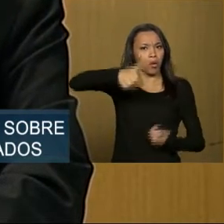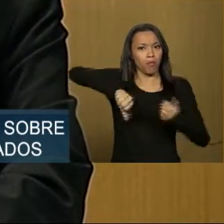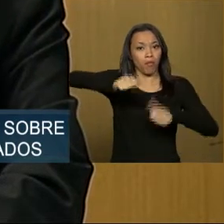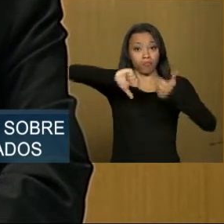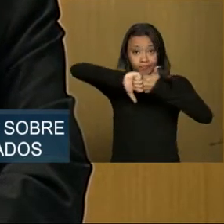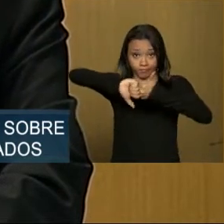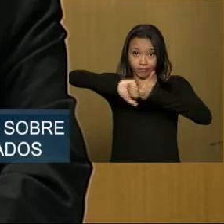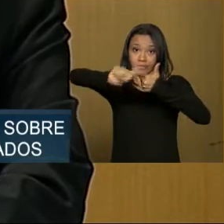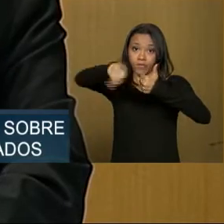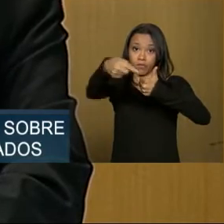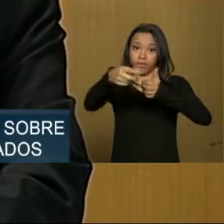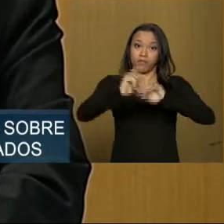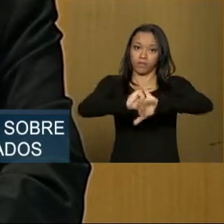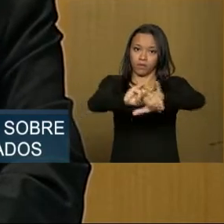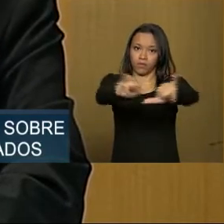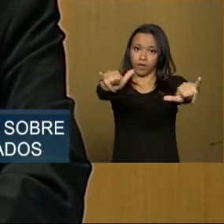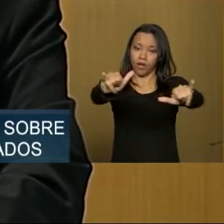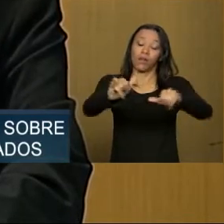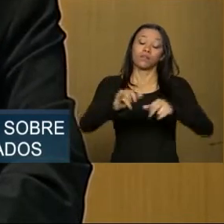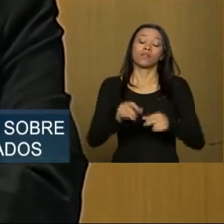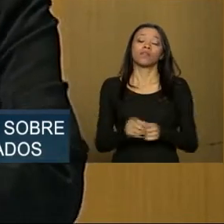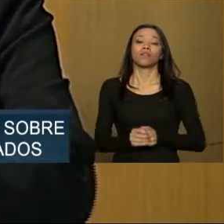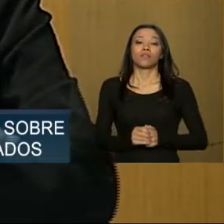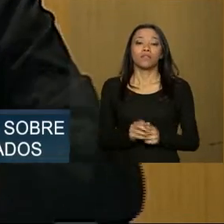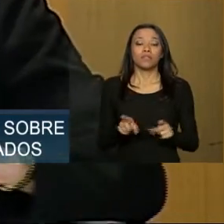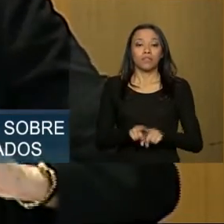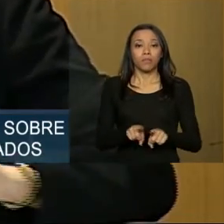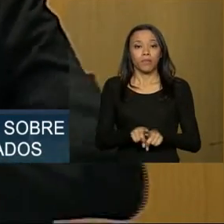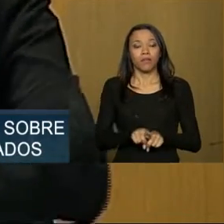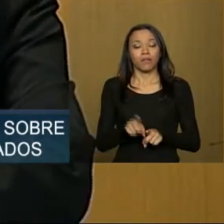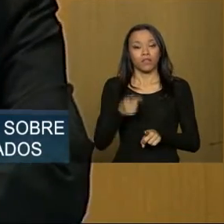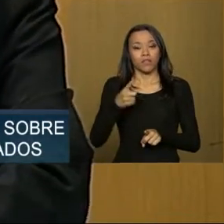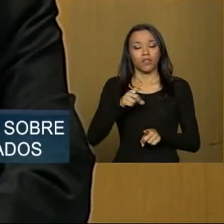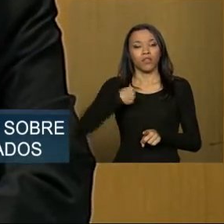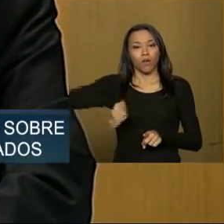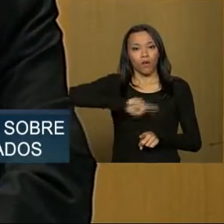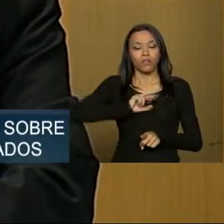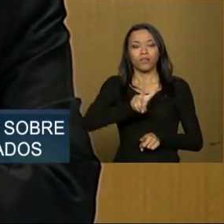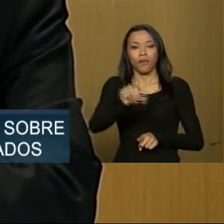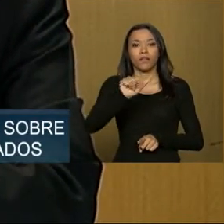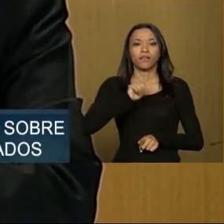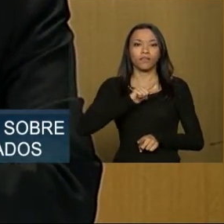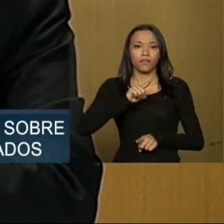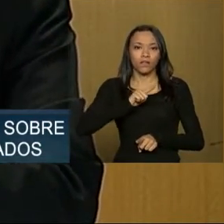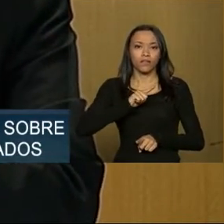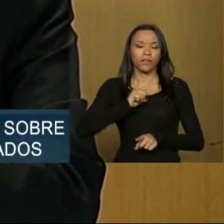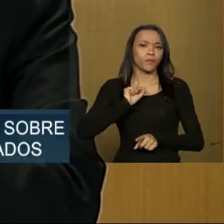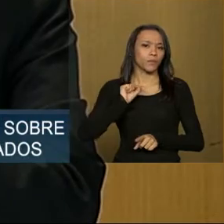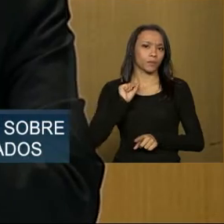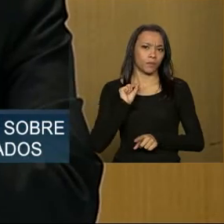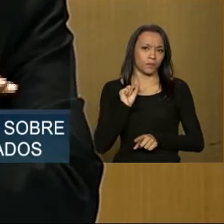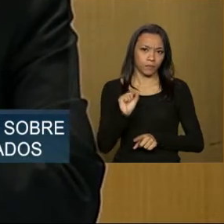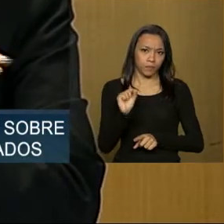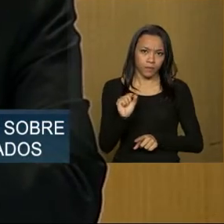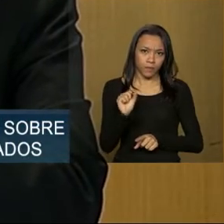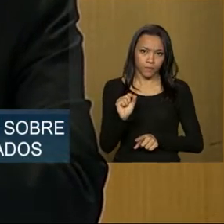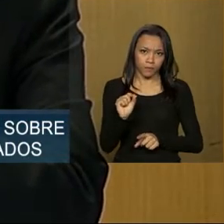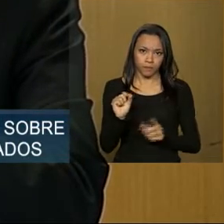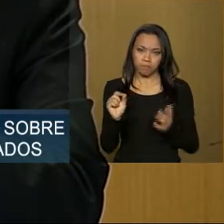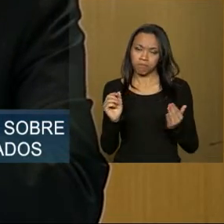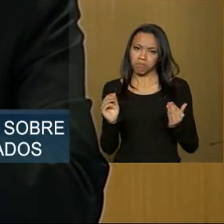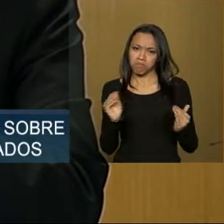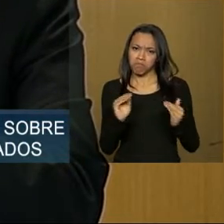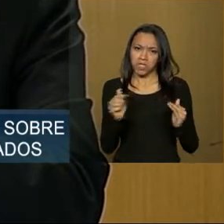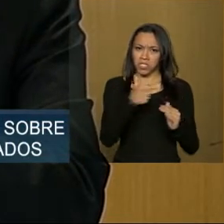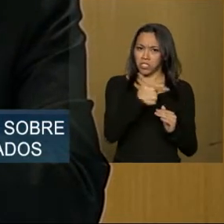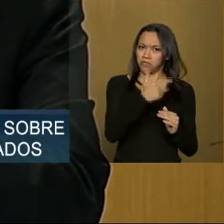Familiar de 2016, também isso estará aferido, e aí a gente terá a nossa série histórica, né, do patamar aí de